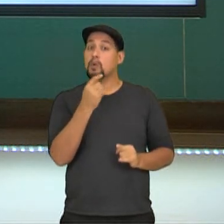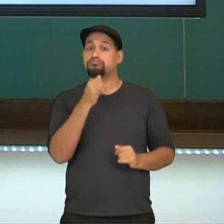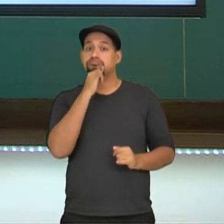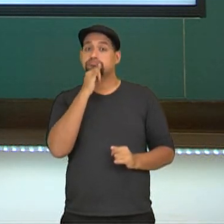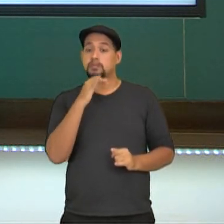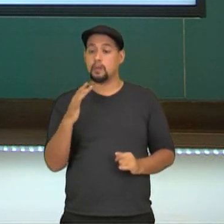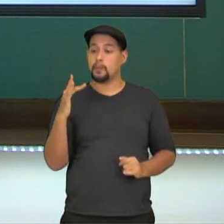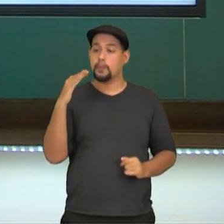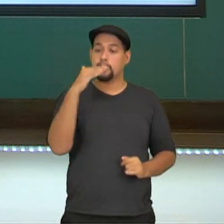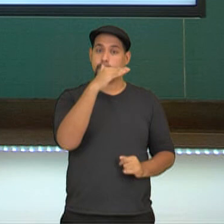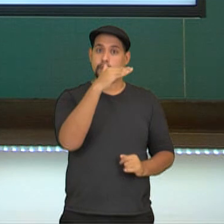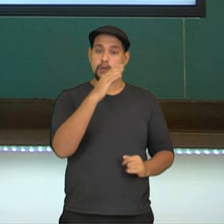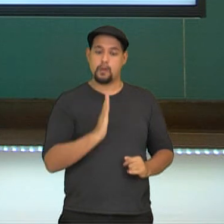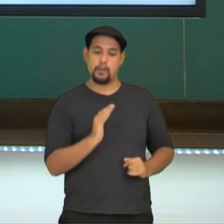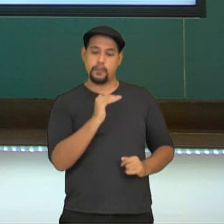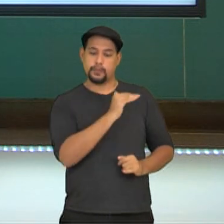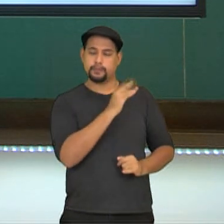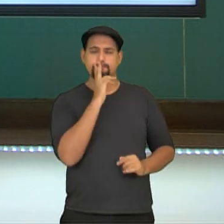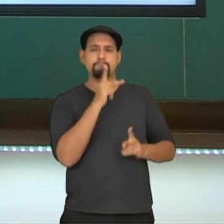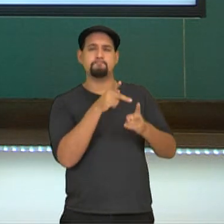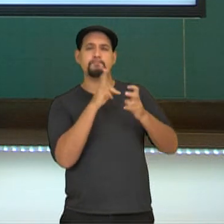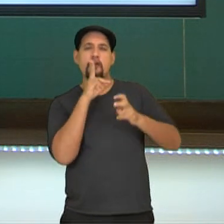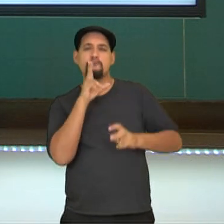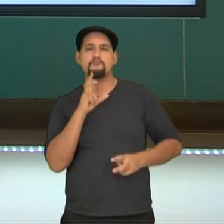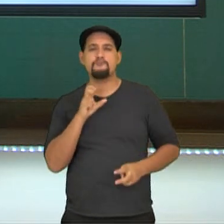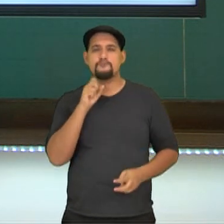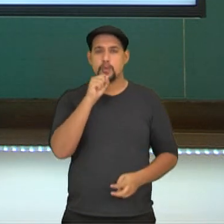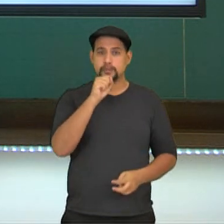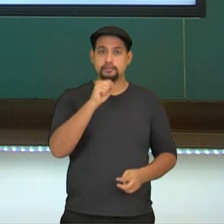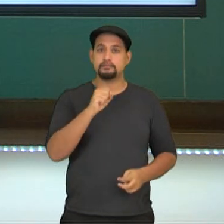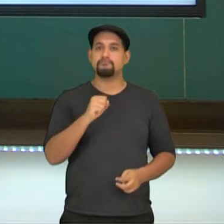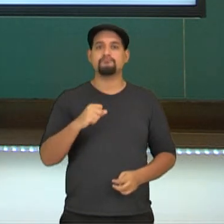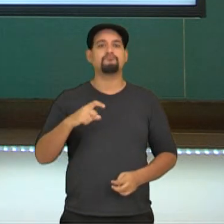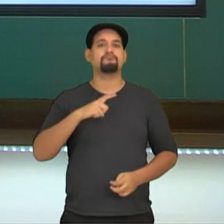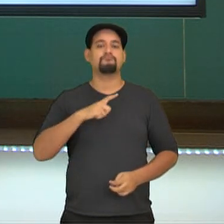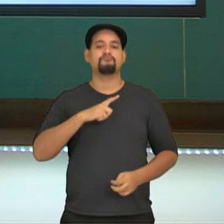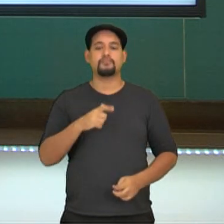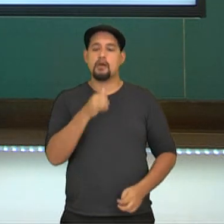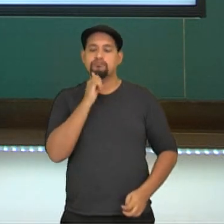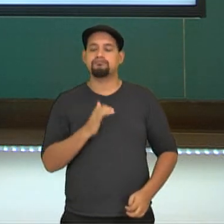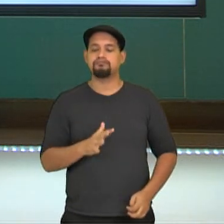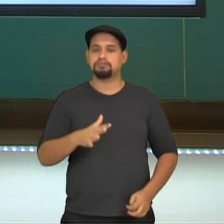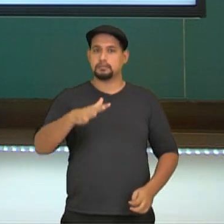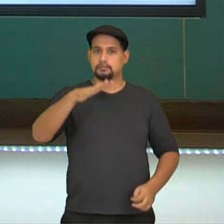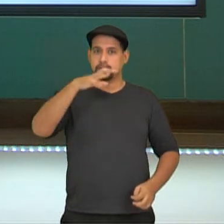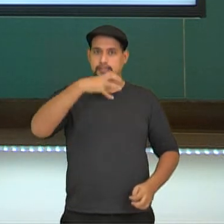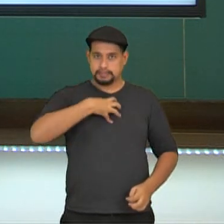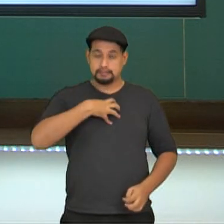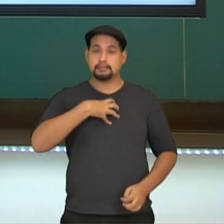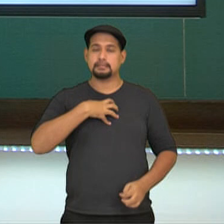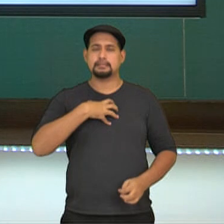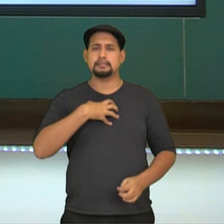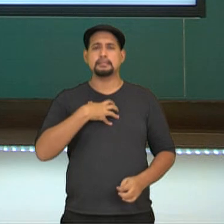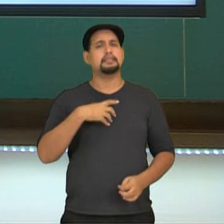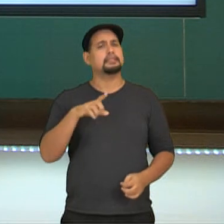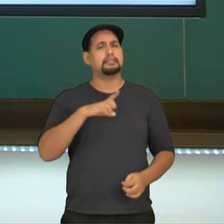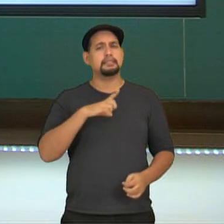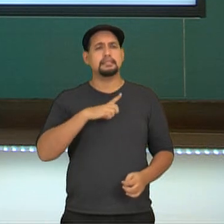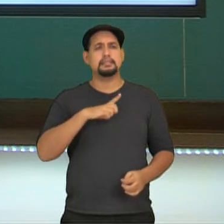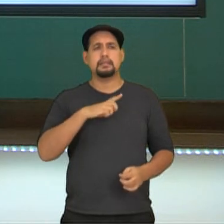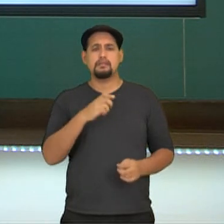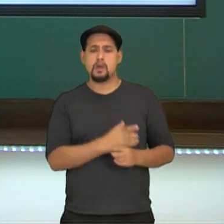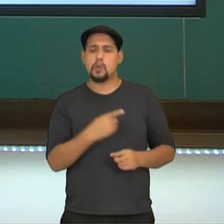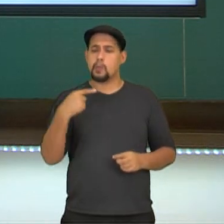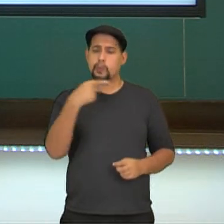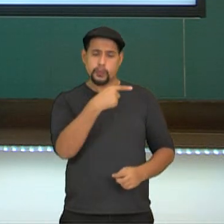para a esquerda. E veja aqui a força que vai atuar nessa carga Qzinho, que ela vai sentir, tem a mesma direção do